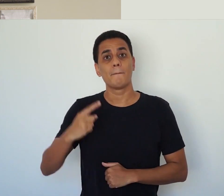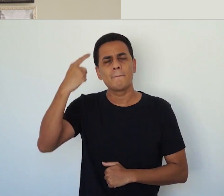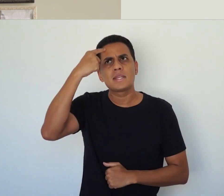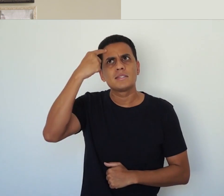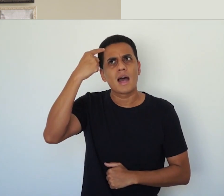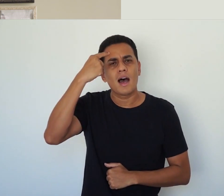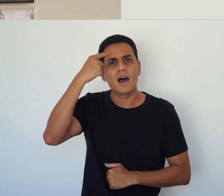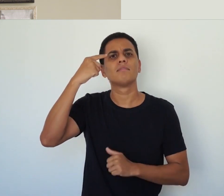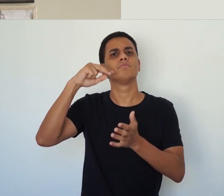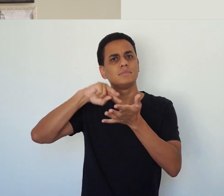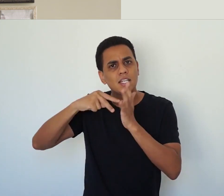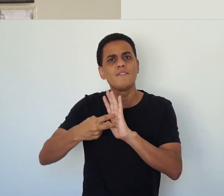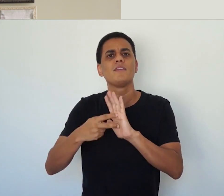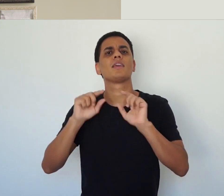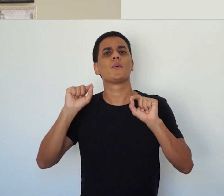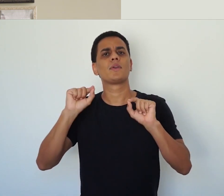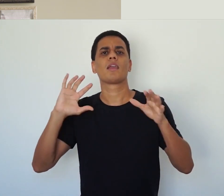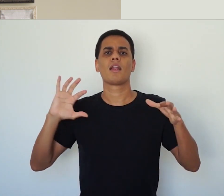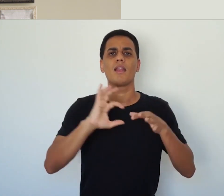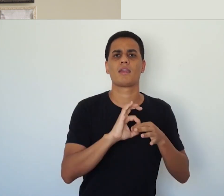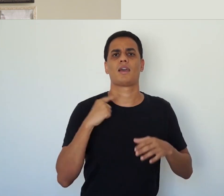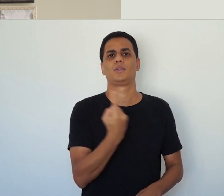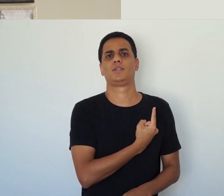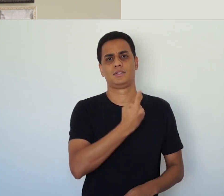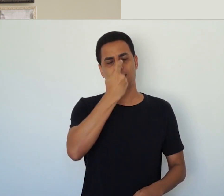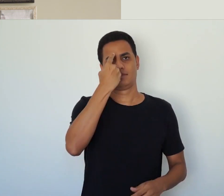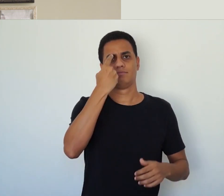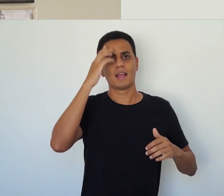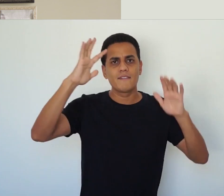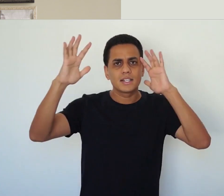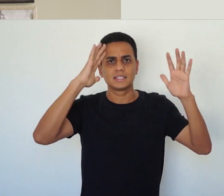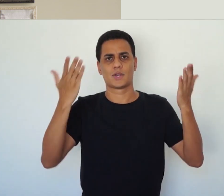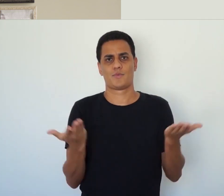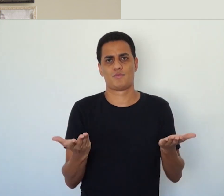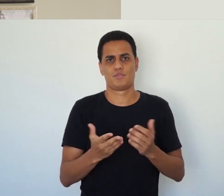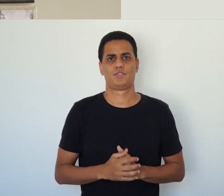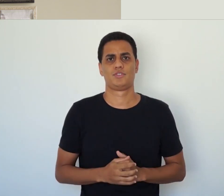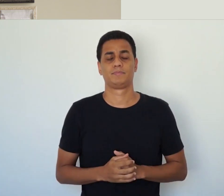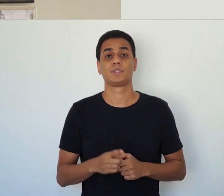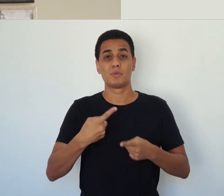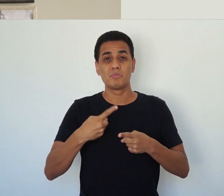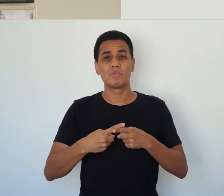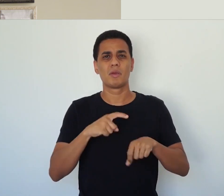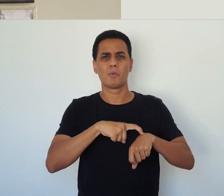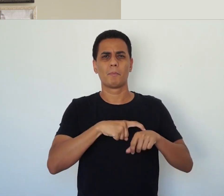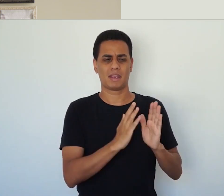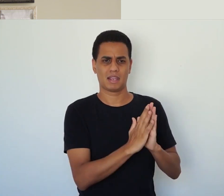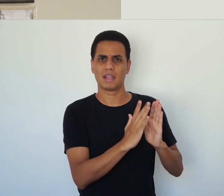tem refletido sobre ele, é fundamental para aquilo que a gente vai falar hoje. Porque nós estamos vivendo um tempo